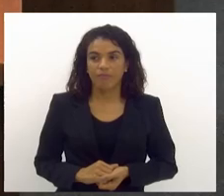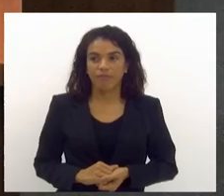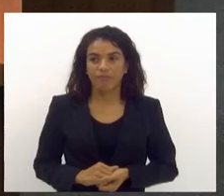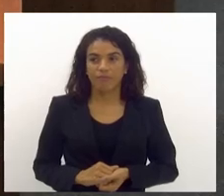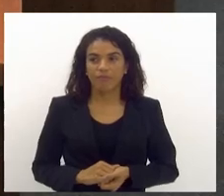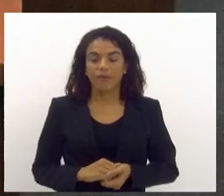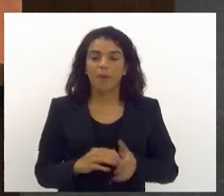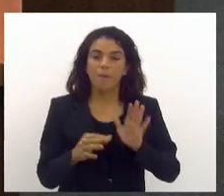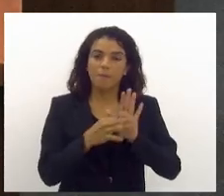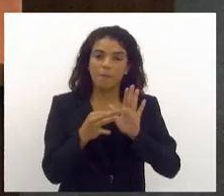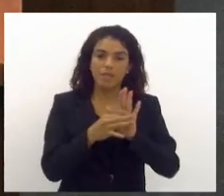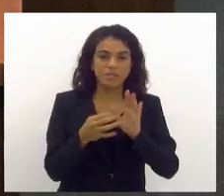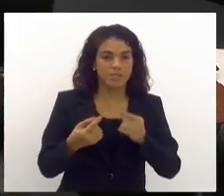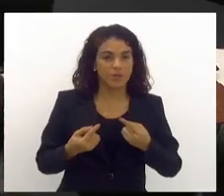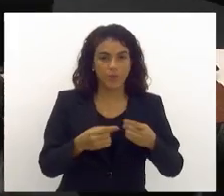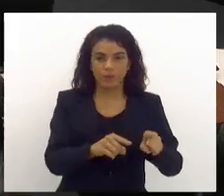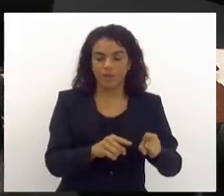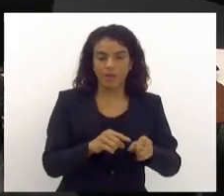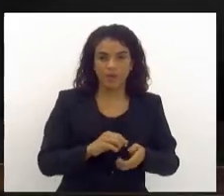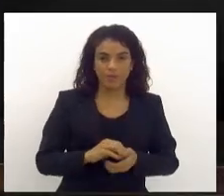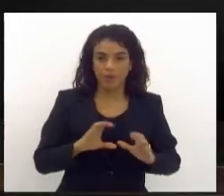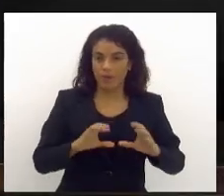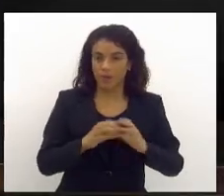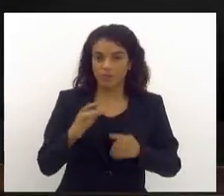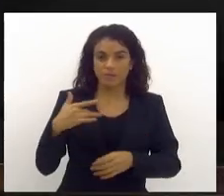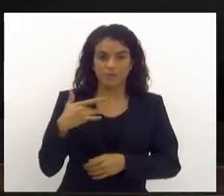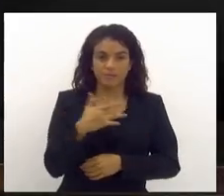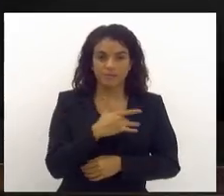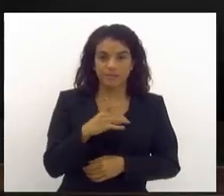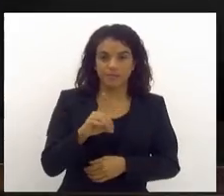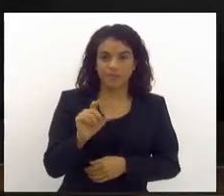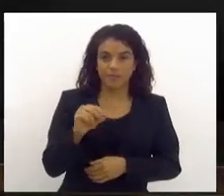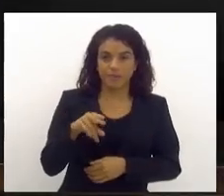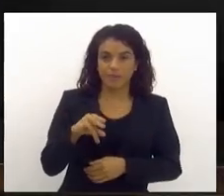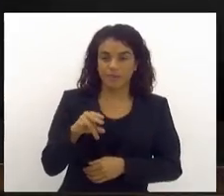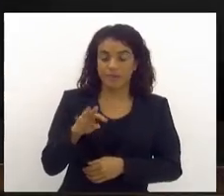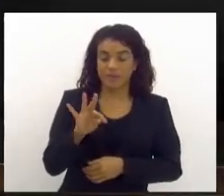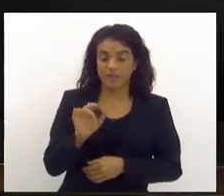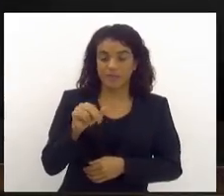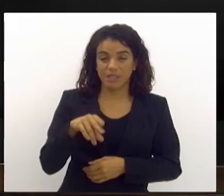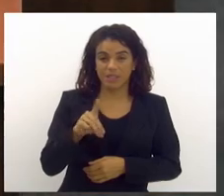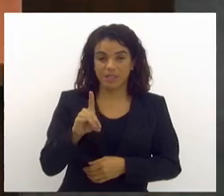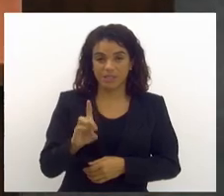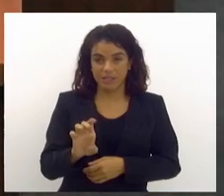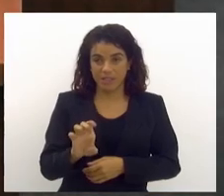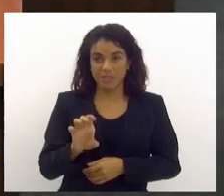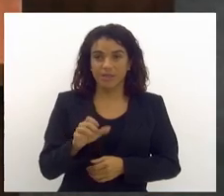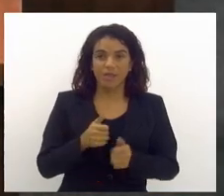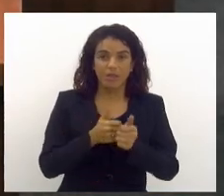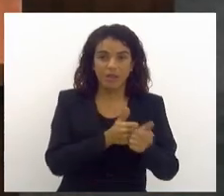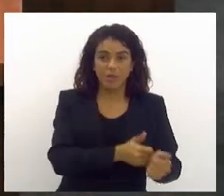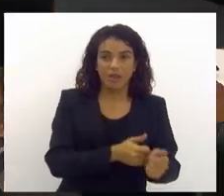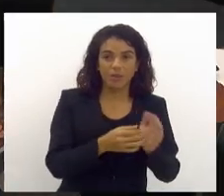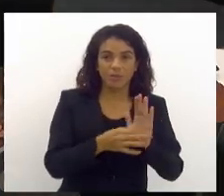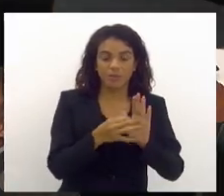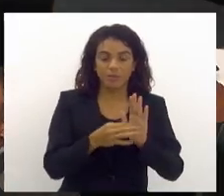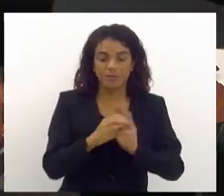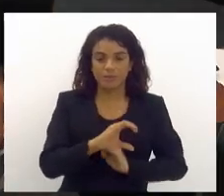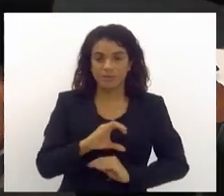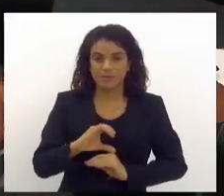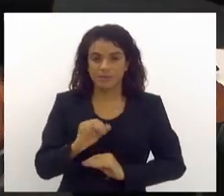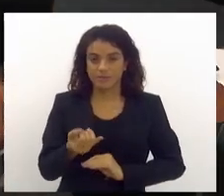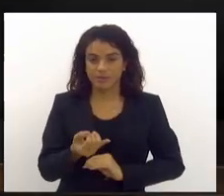Parecer contrário, senhor presidente. Pela Comissão de Saúde, deputado Tandy Vieira. Acompanha a CCJ, presidente. Muito obrigado.